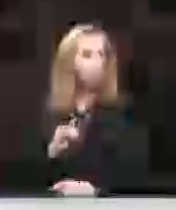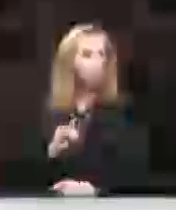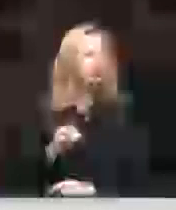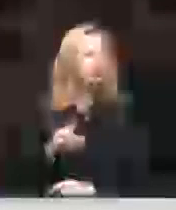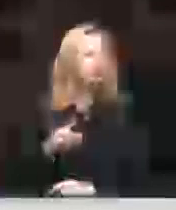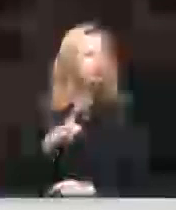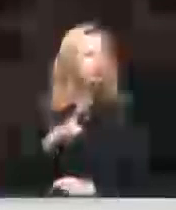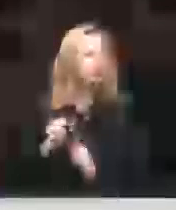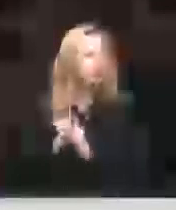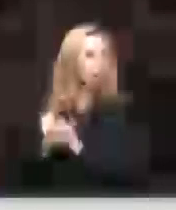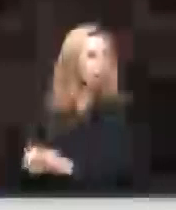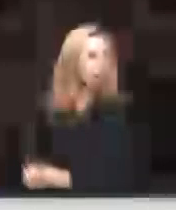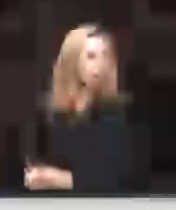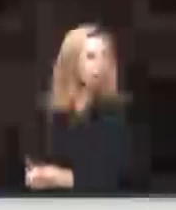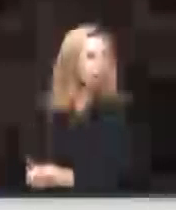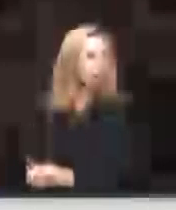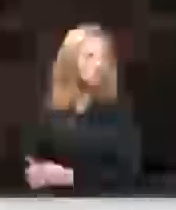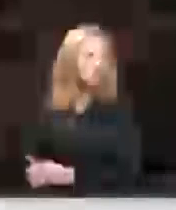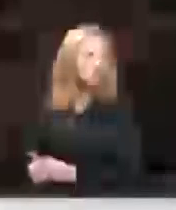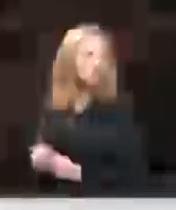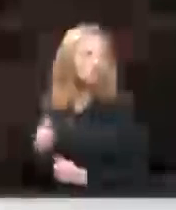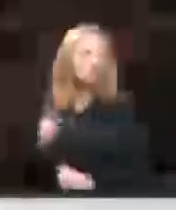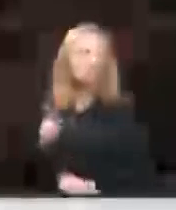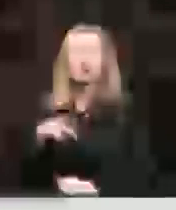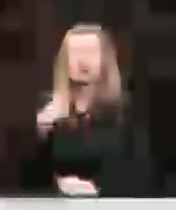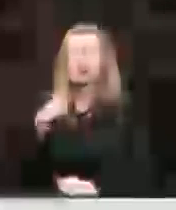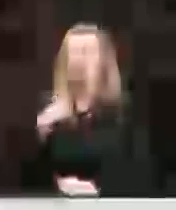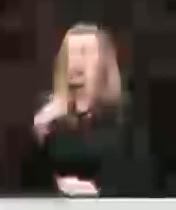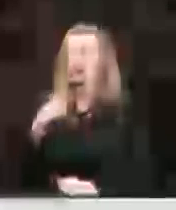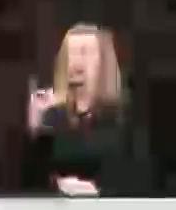perto, aqui que eles chamaram de securitização da dívida.